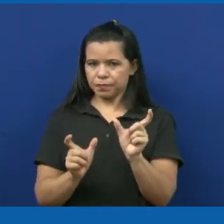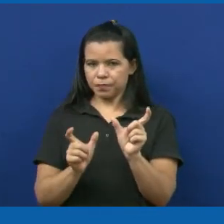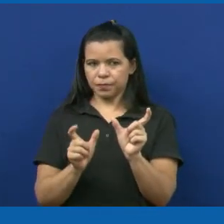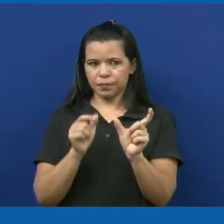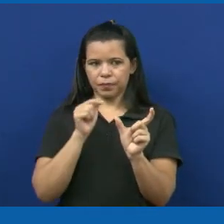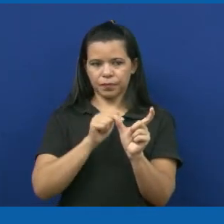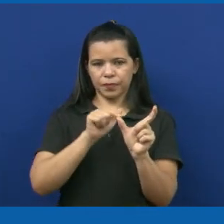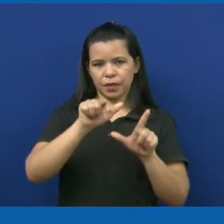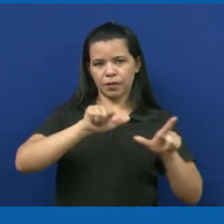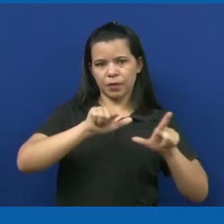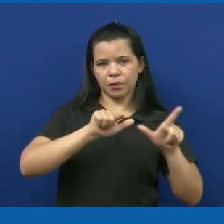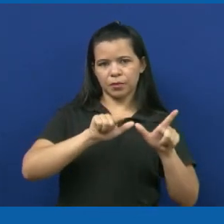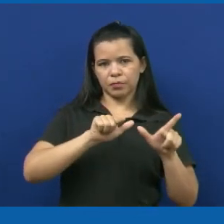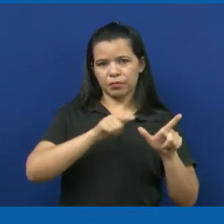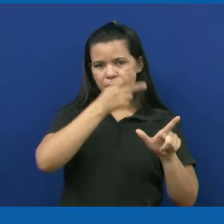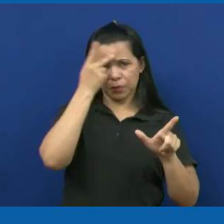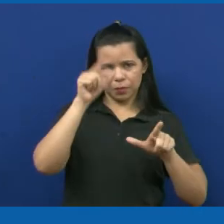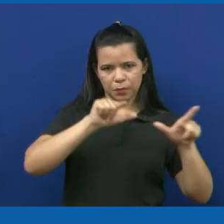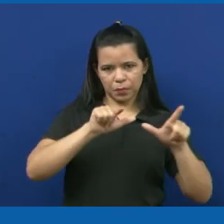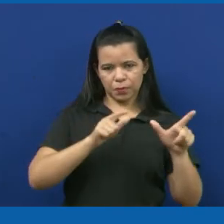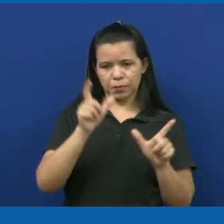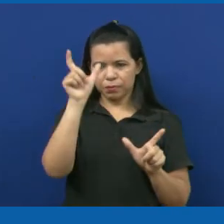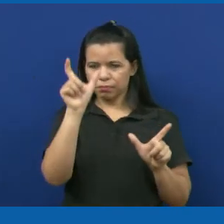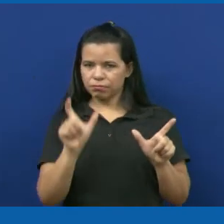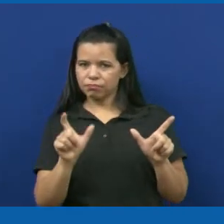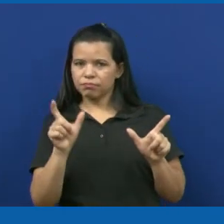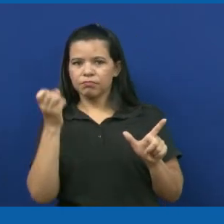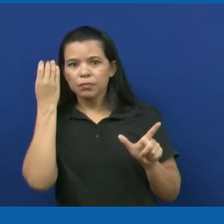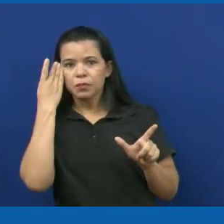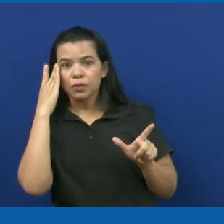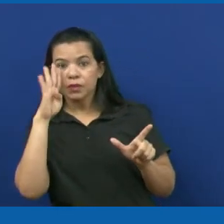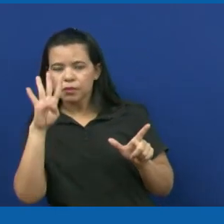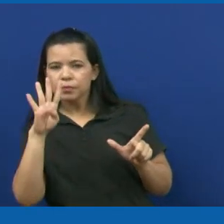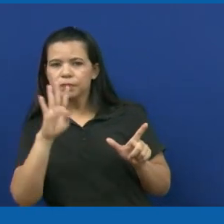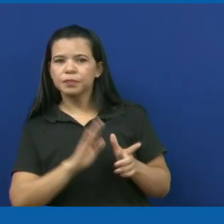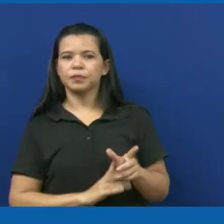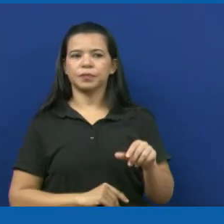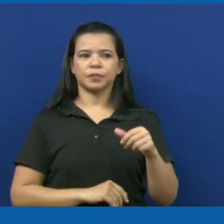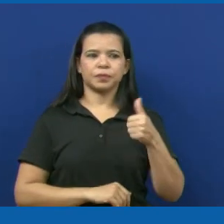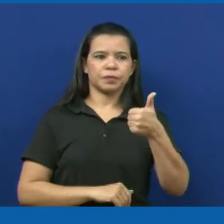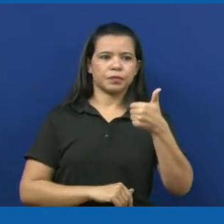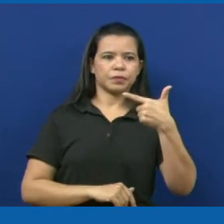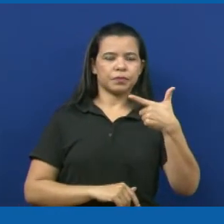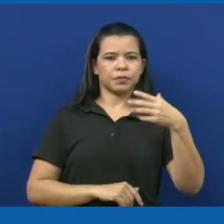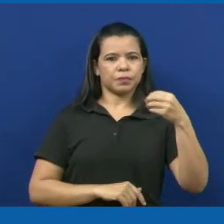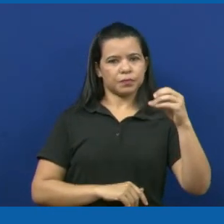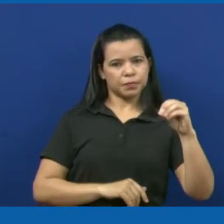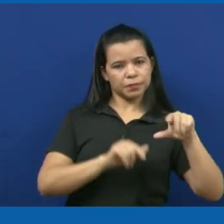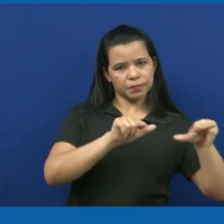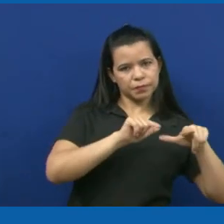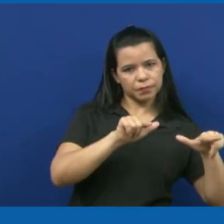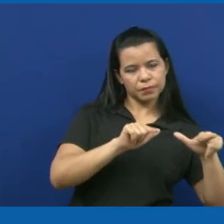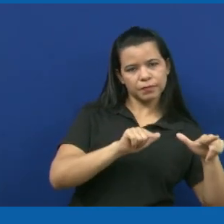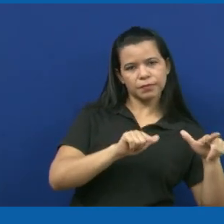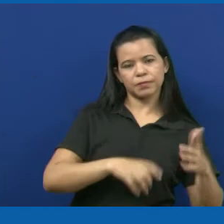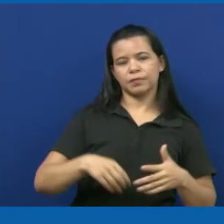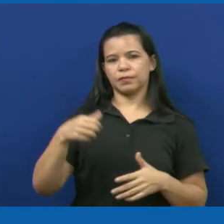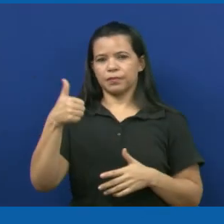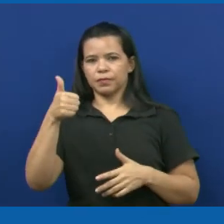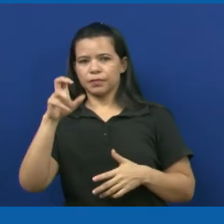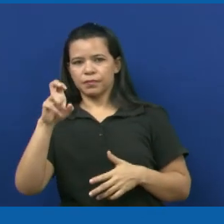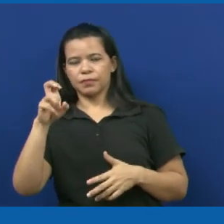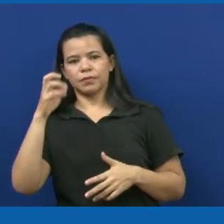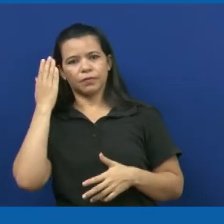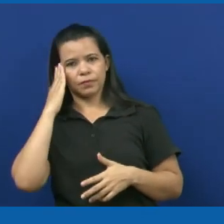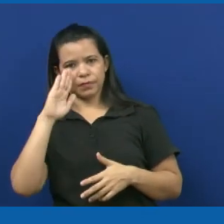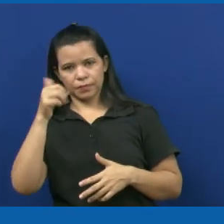temos aí trabalhadores e dias. Para 1.200 trabalhadores, eu tenho 15 dias de trabalho. Para X trabalhadores, que eu não sei quantos que vão